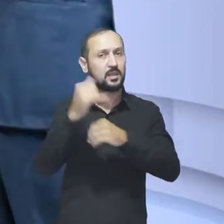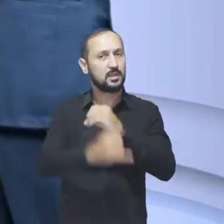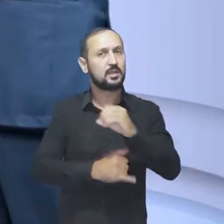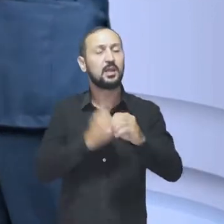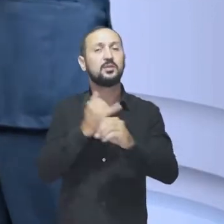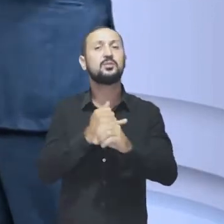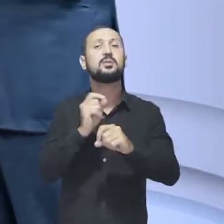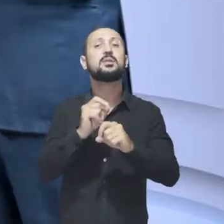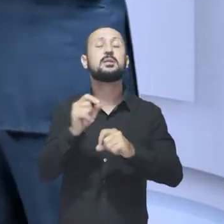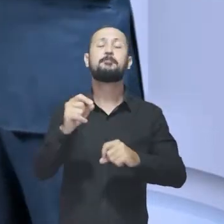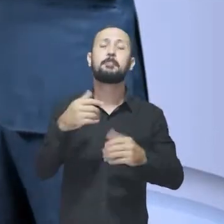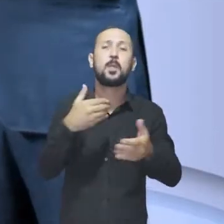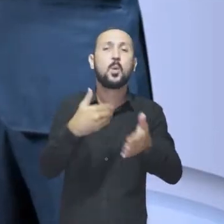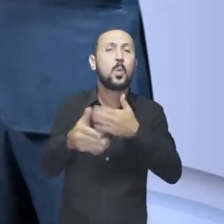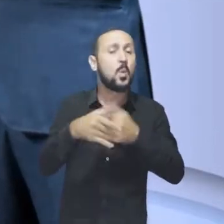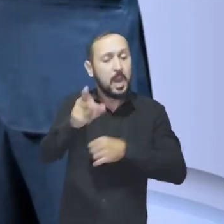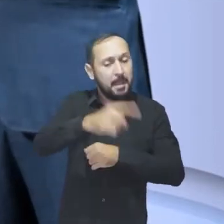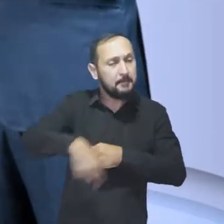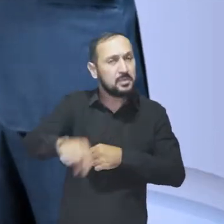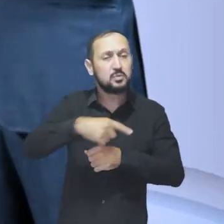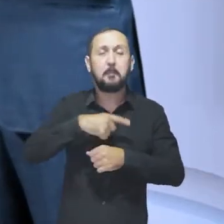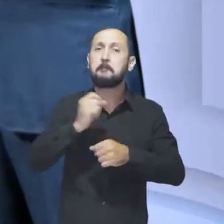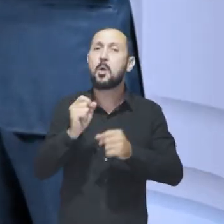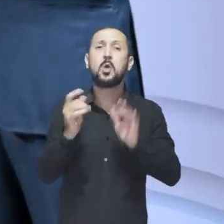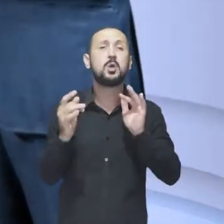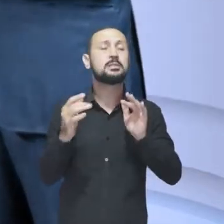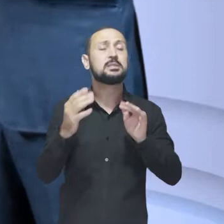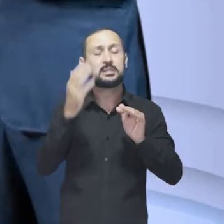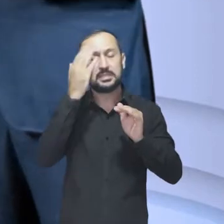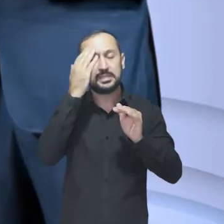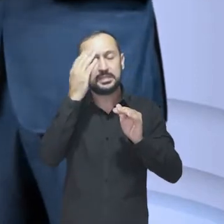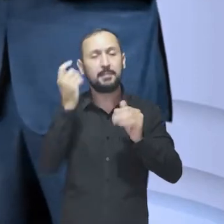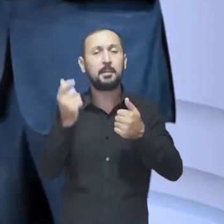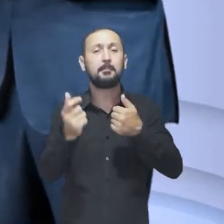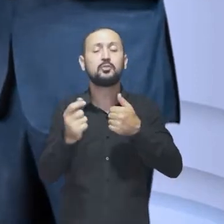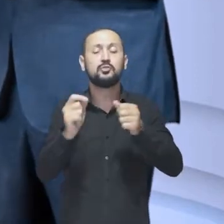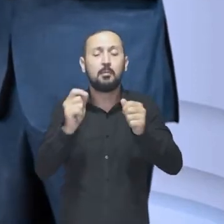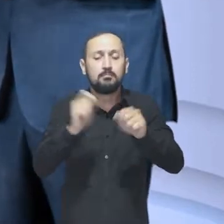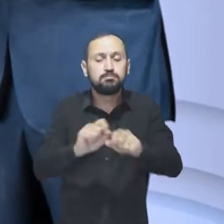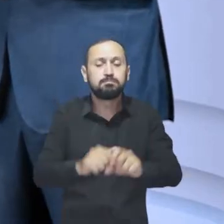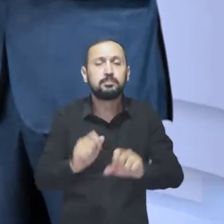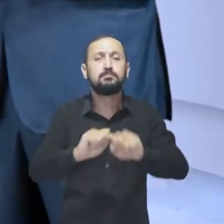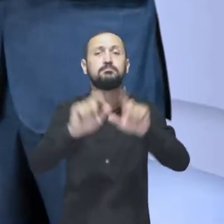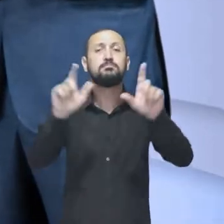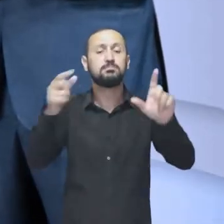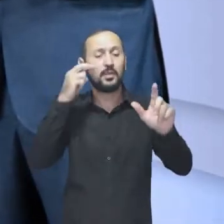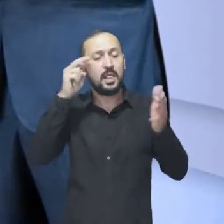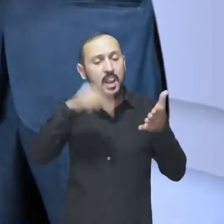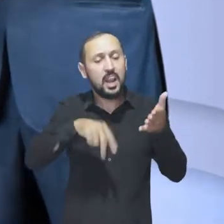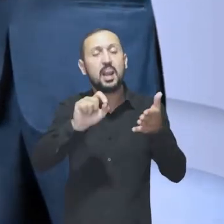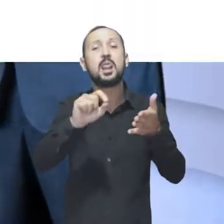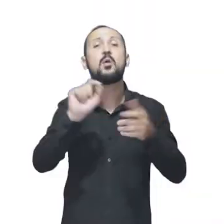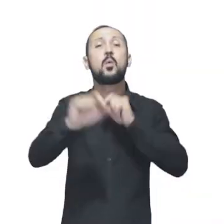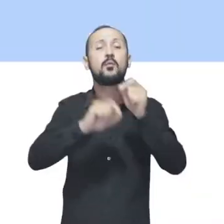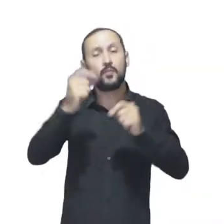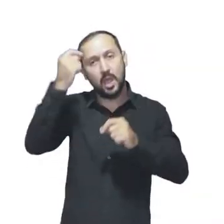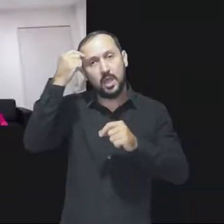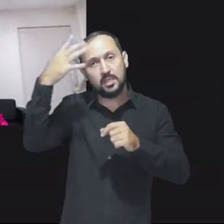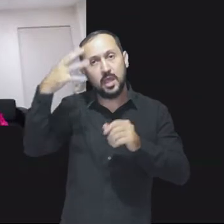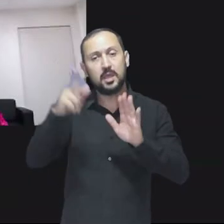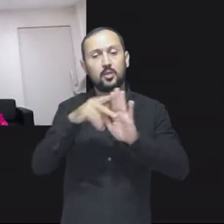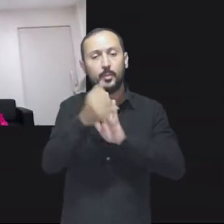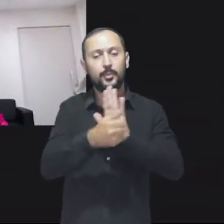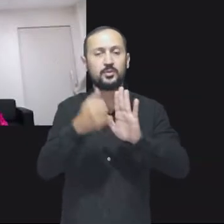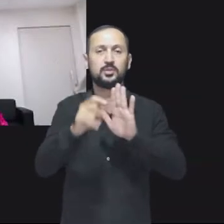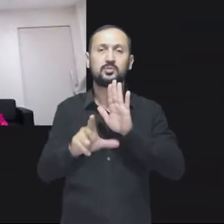foi a ideia original apresentada no projeto legislativo. E daí começa um prazo de 3 sessões,